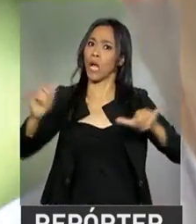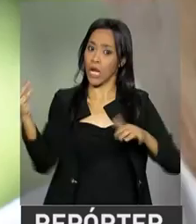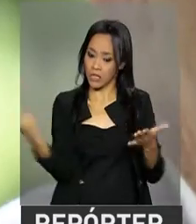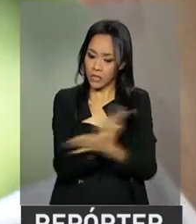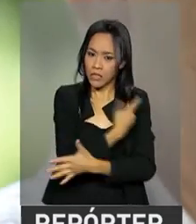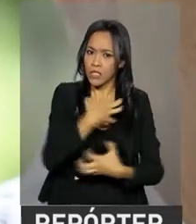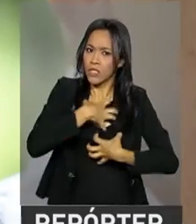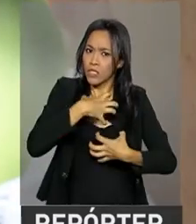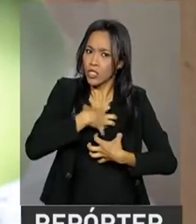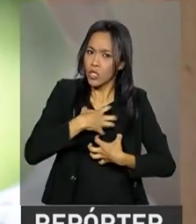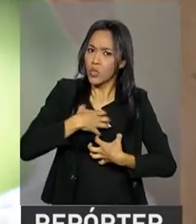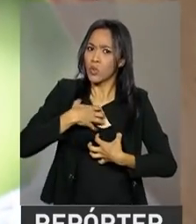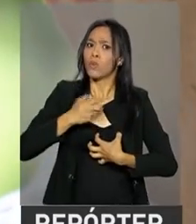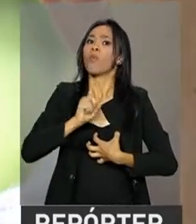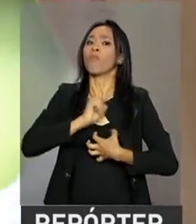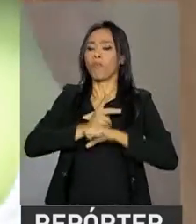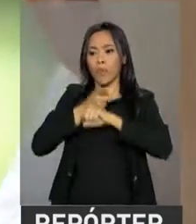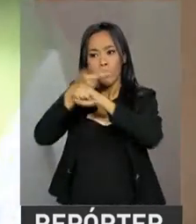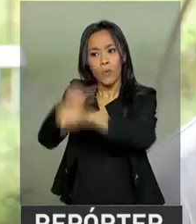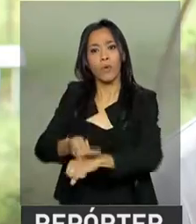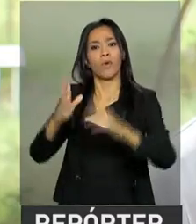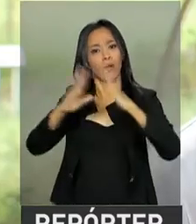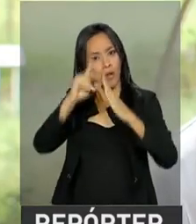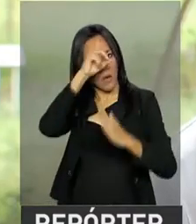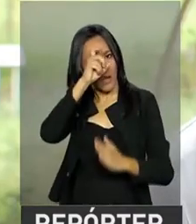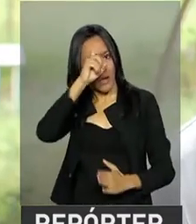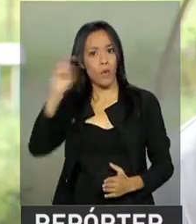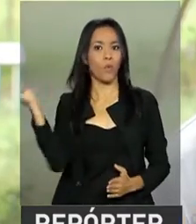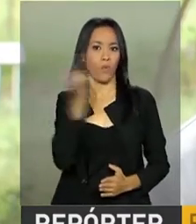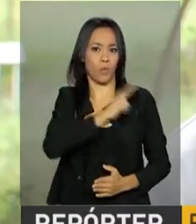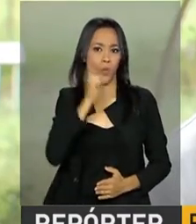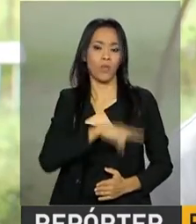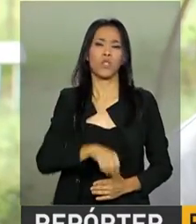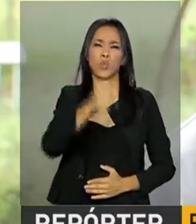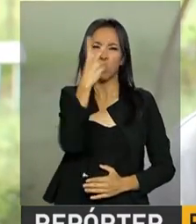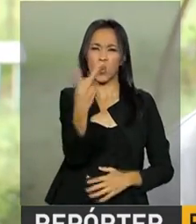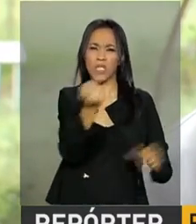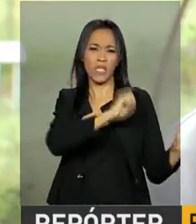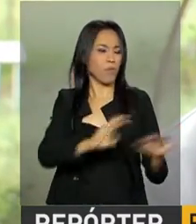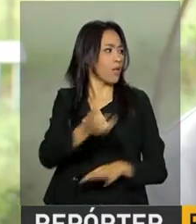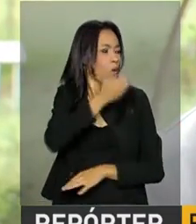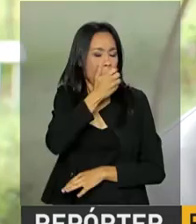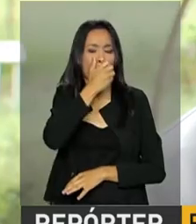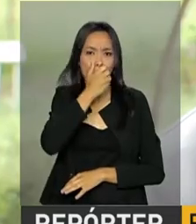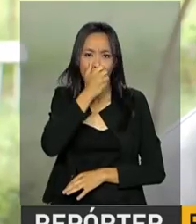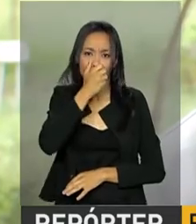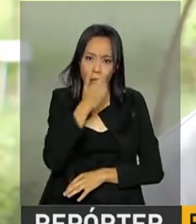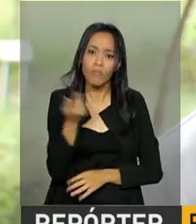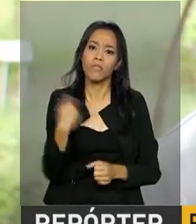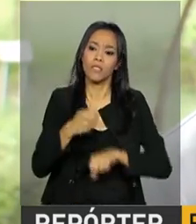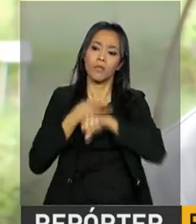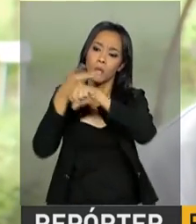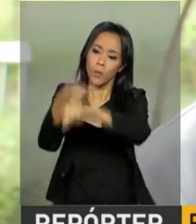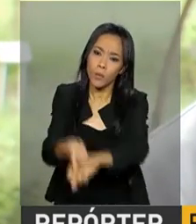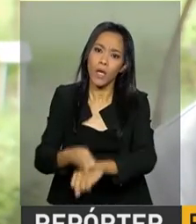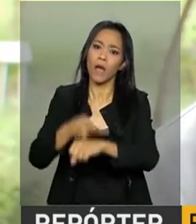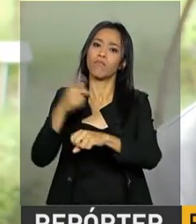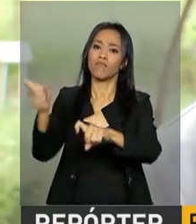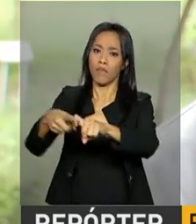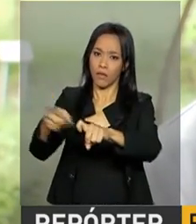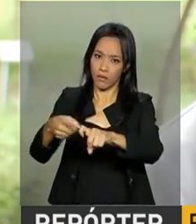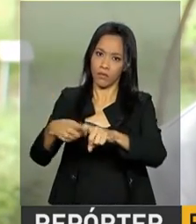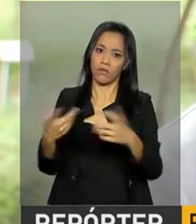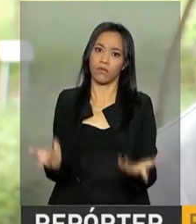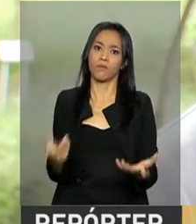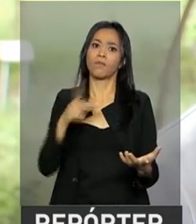uma unidade de saúde o mais rápido possível. Se tosse por mais de 2 semanas, deve procurar assistência médica. Existe já